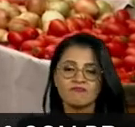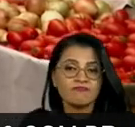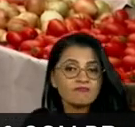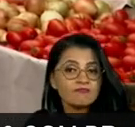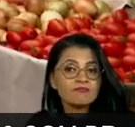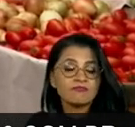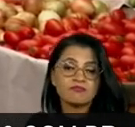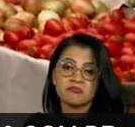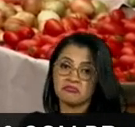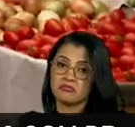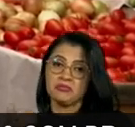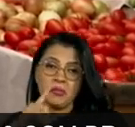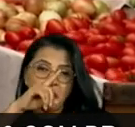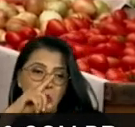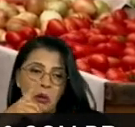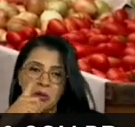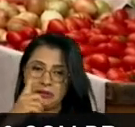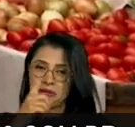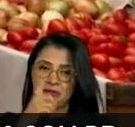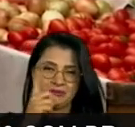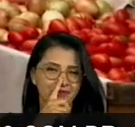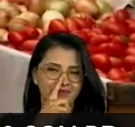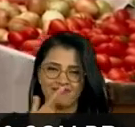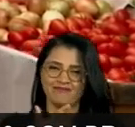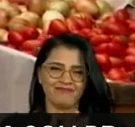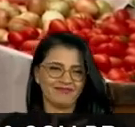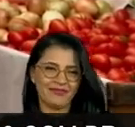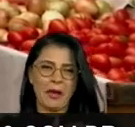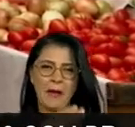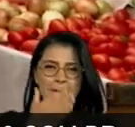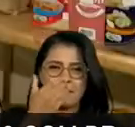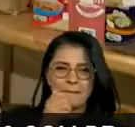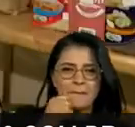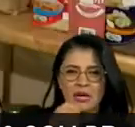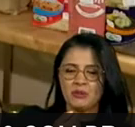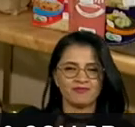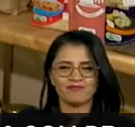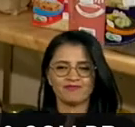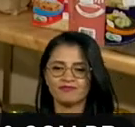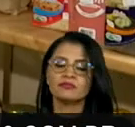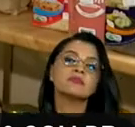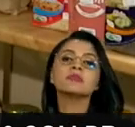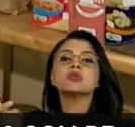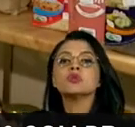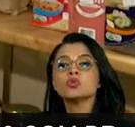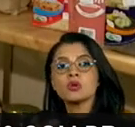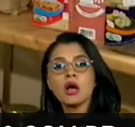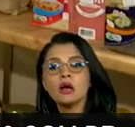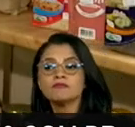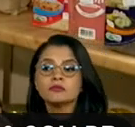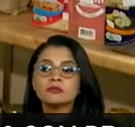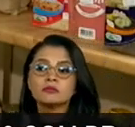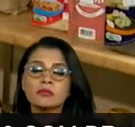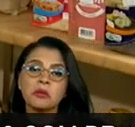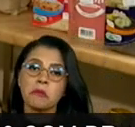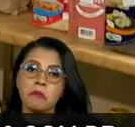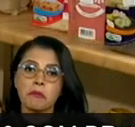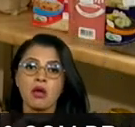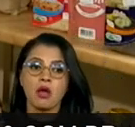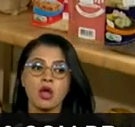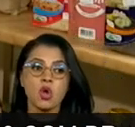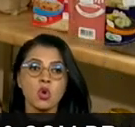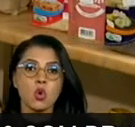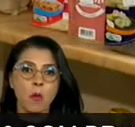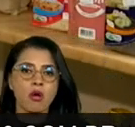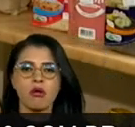também biscoito, não sou muito de biscoito, de pão, essas coisas assim. Este espaço oferece alternativas aos